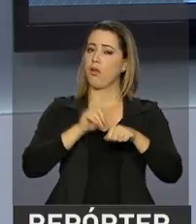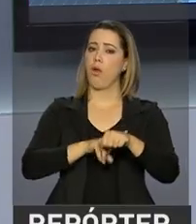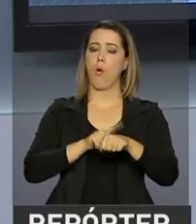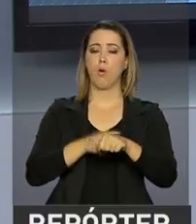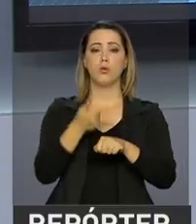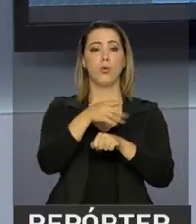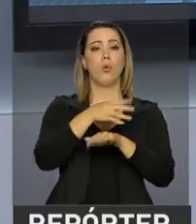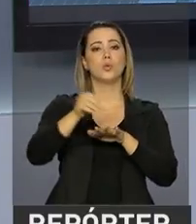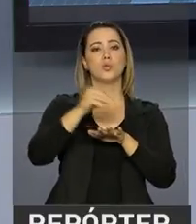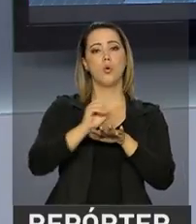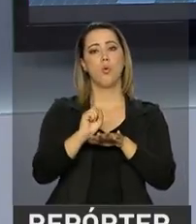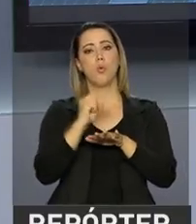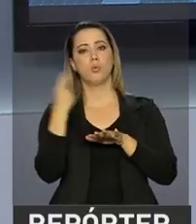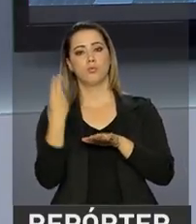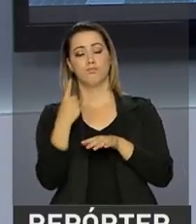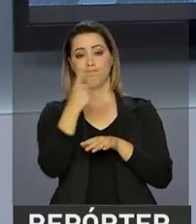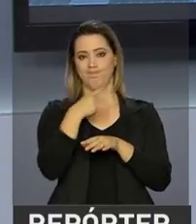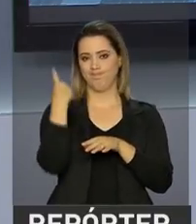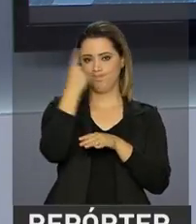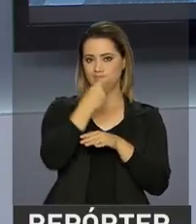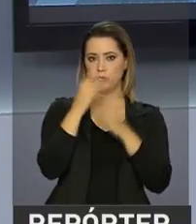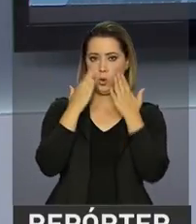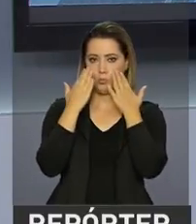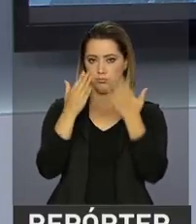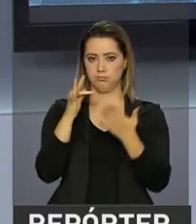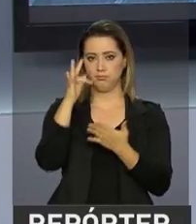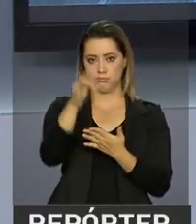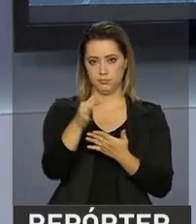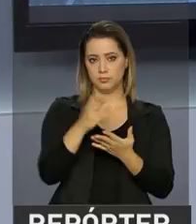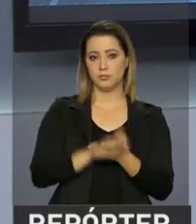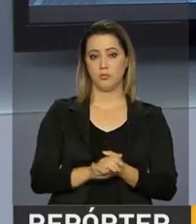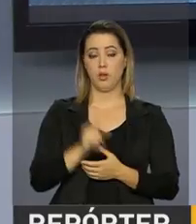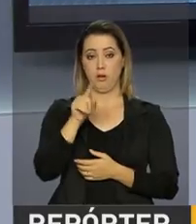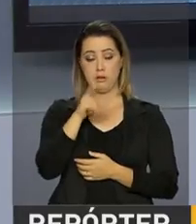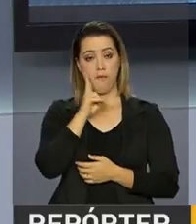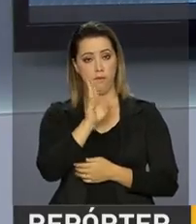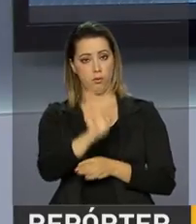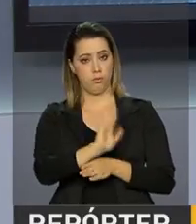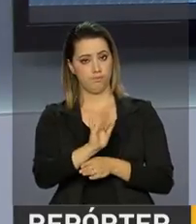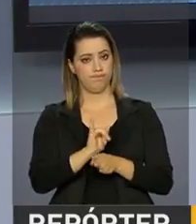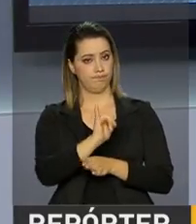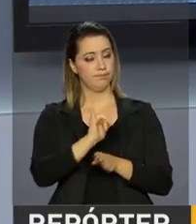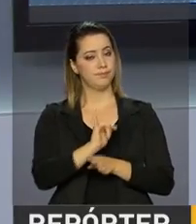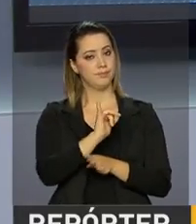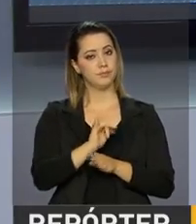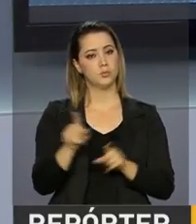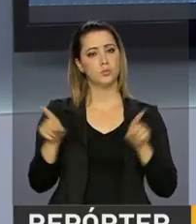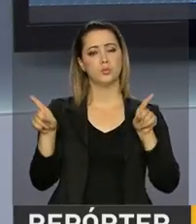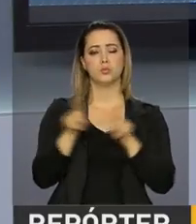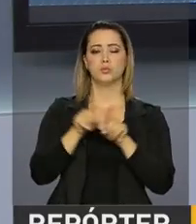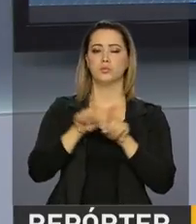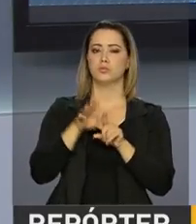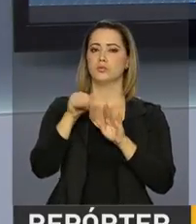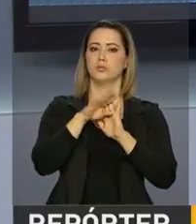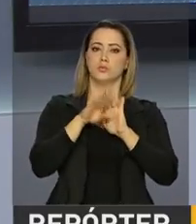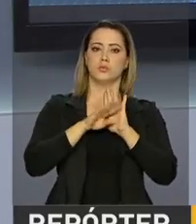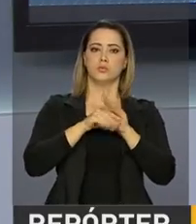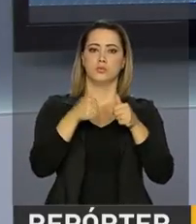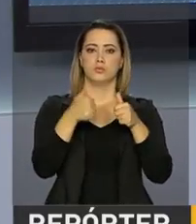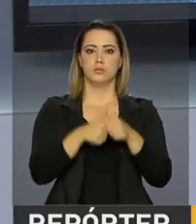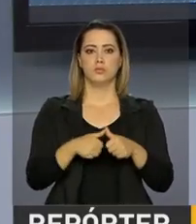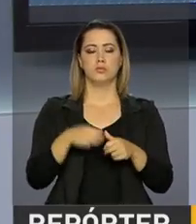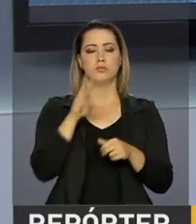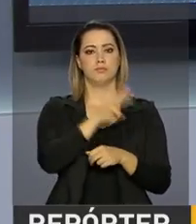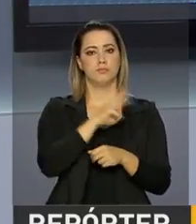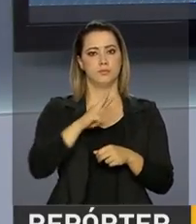com outras informações ou em uma hora na nossa próxima edição. Você pode rever as nossas reportagens no YouTube e toda a programação